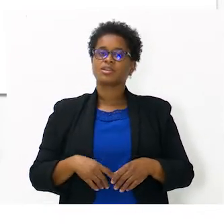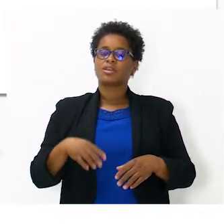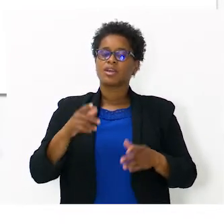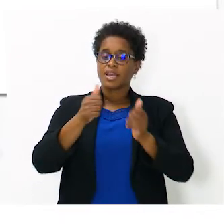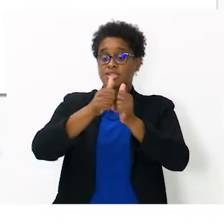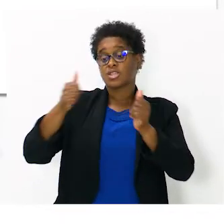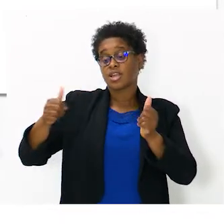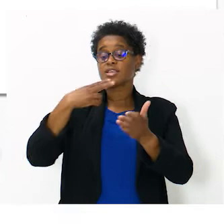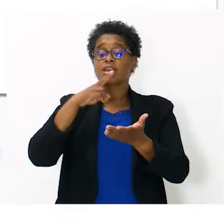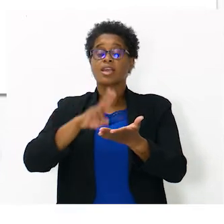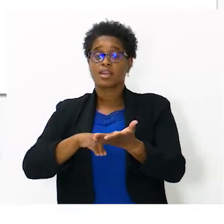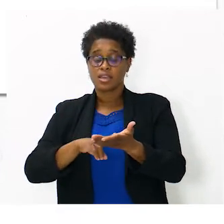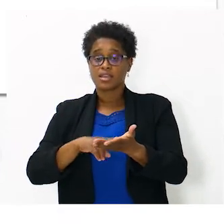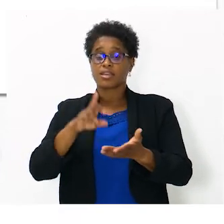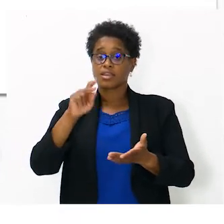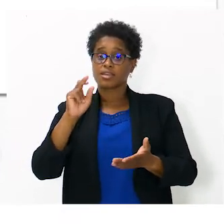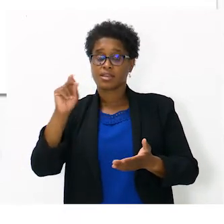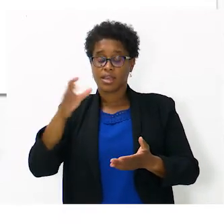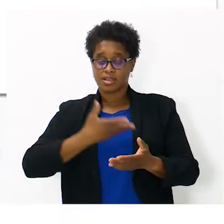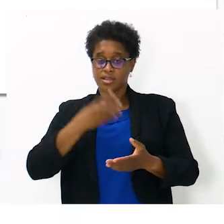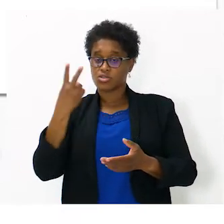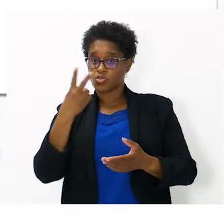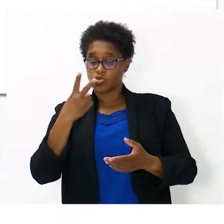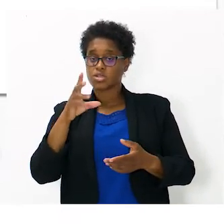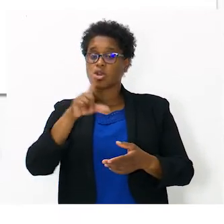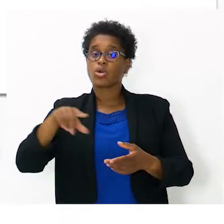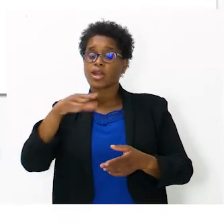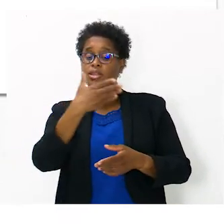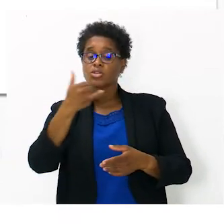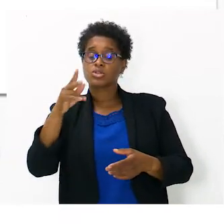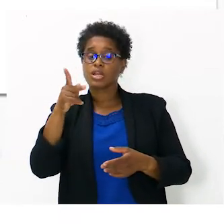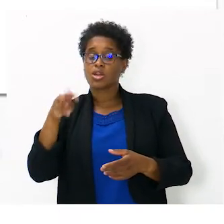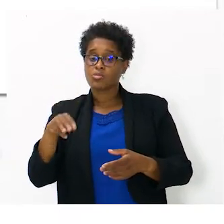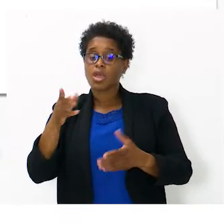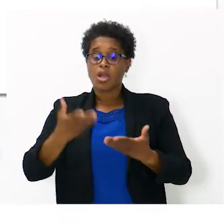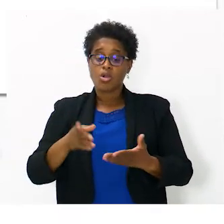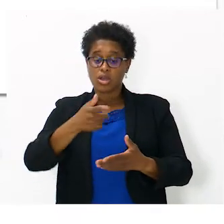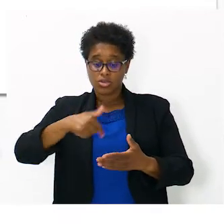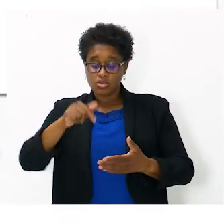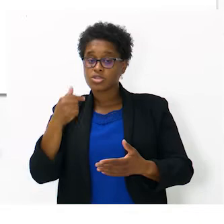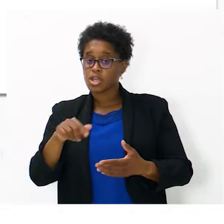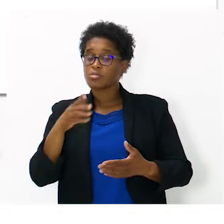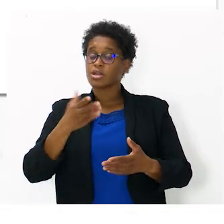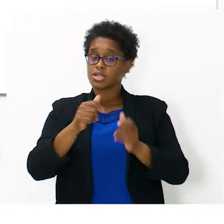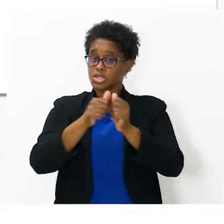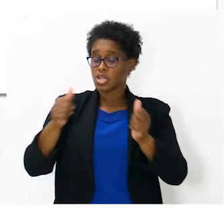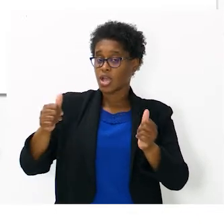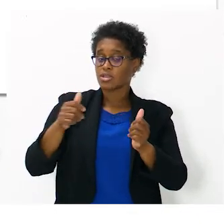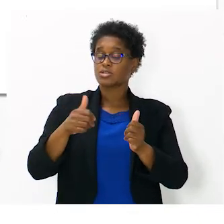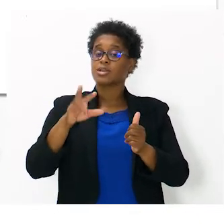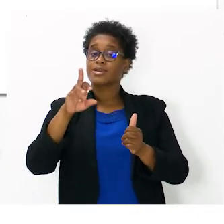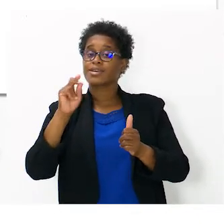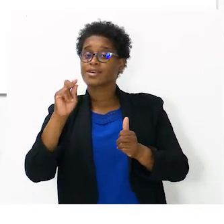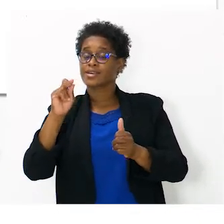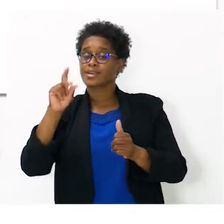distância real D entre duas localidades é de 12 km. Agora nós temos a distância real. Repara